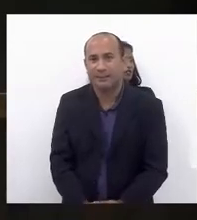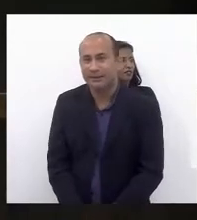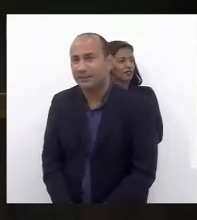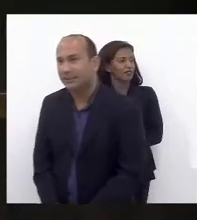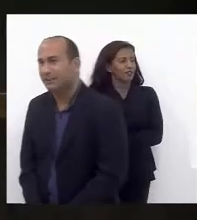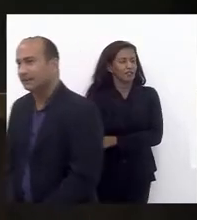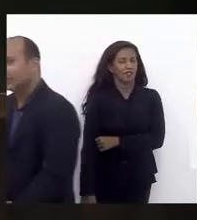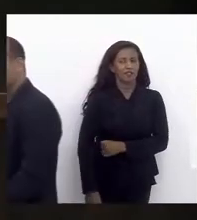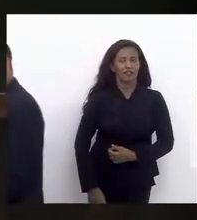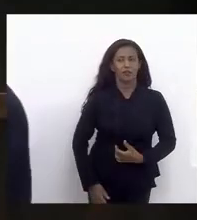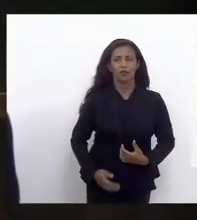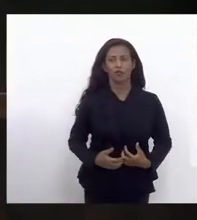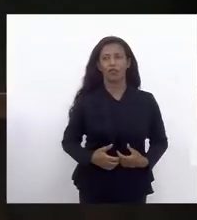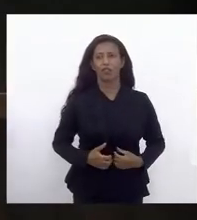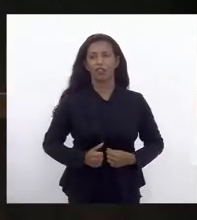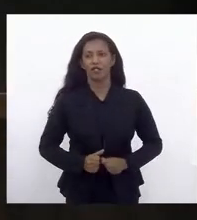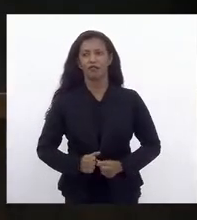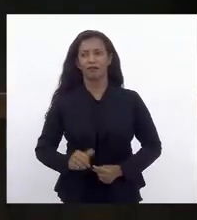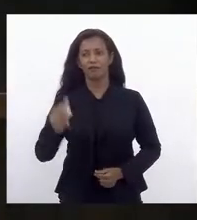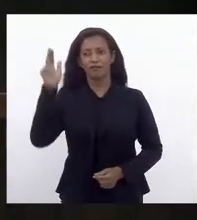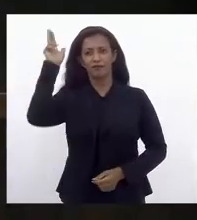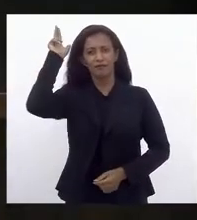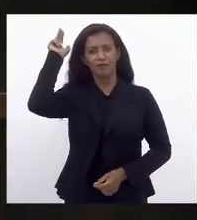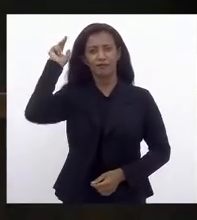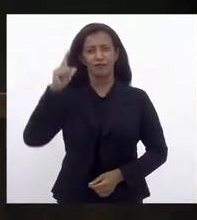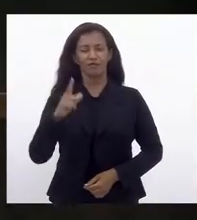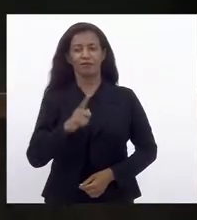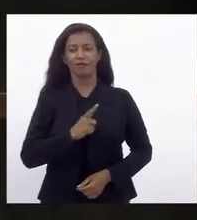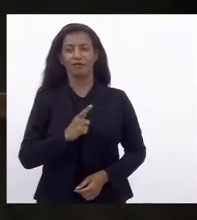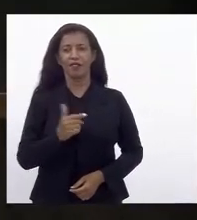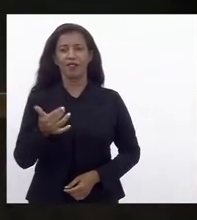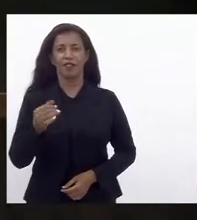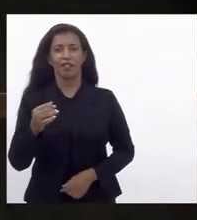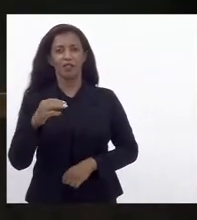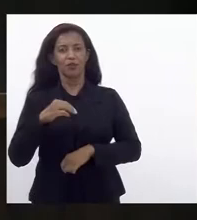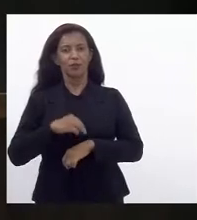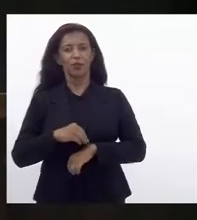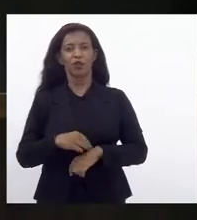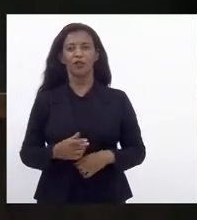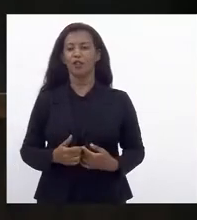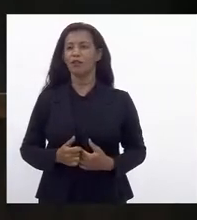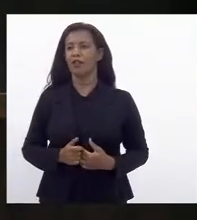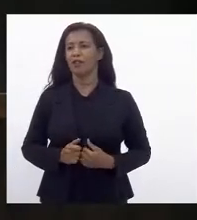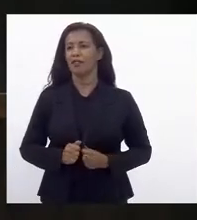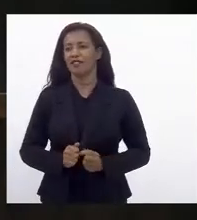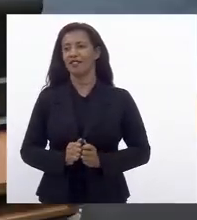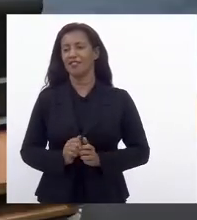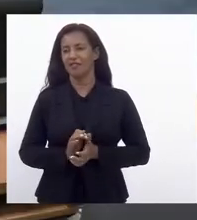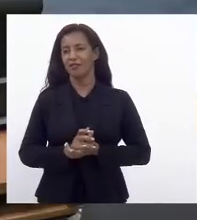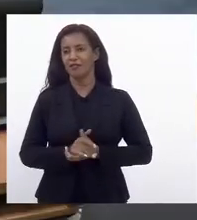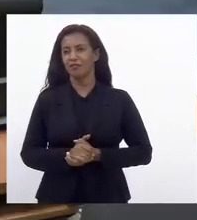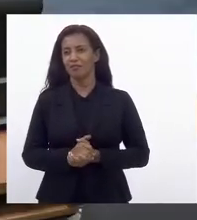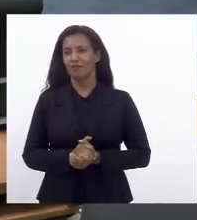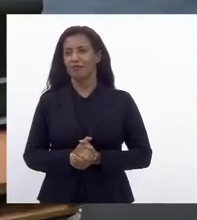deputado Eliomar Coelho. O senhor dispõe de 10 minutos.